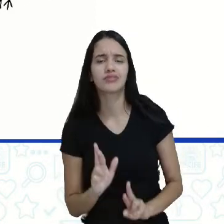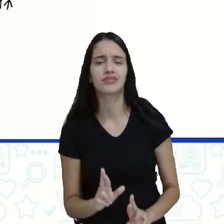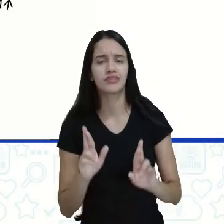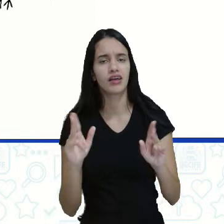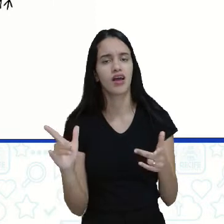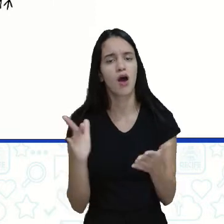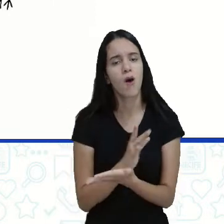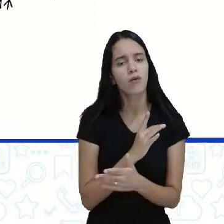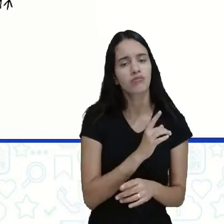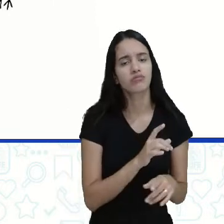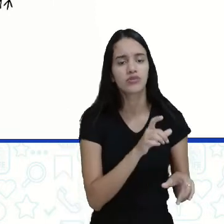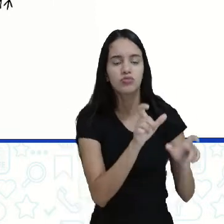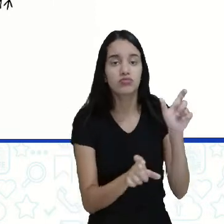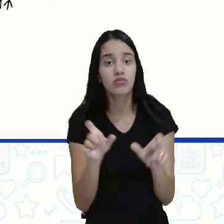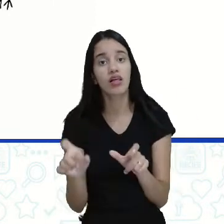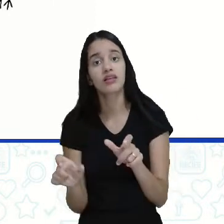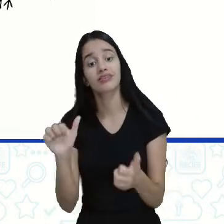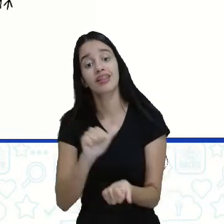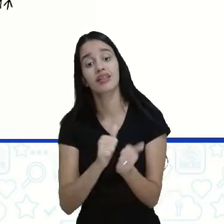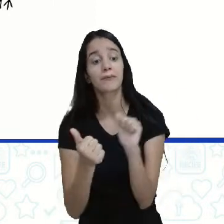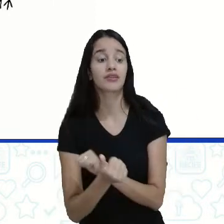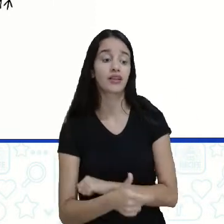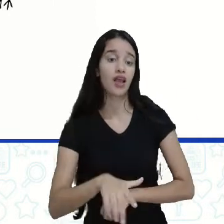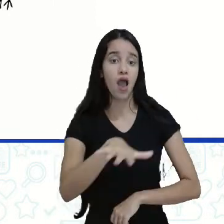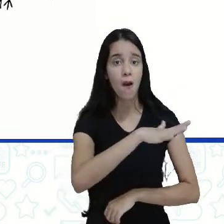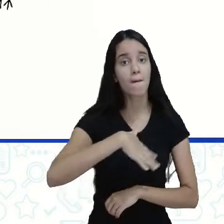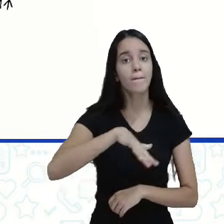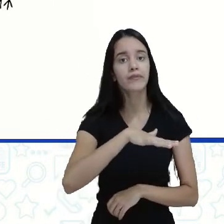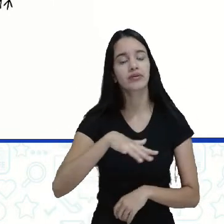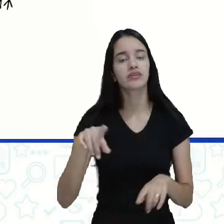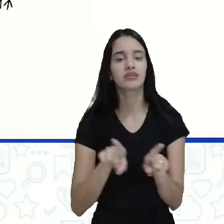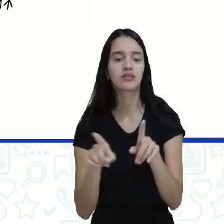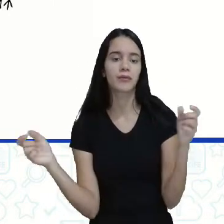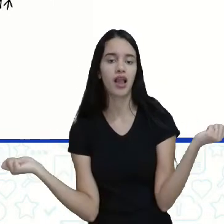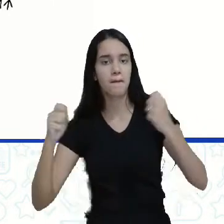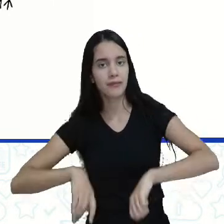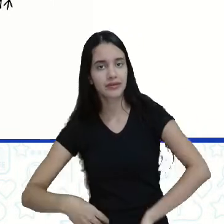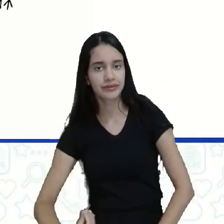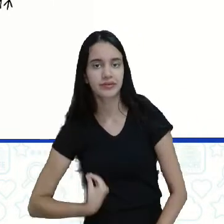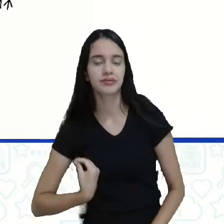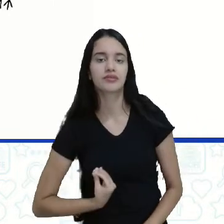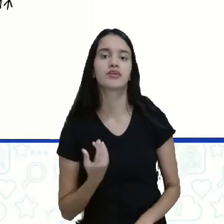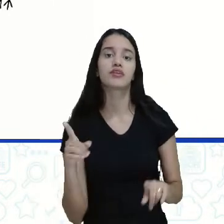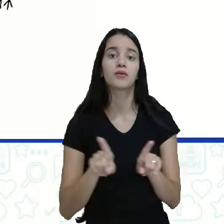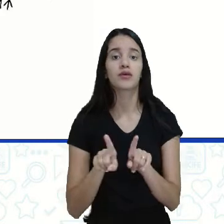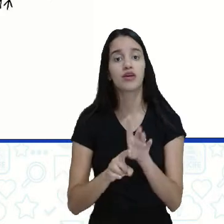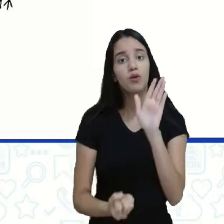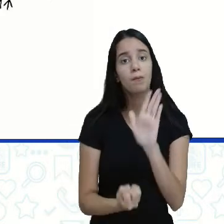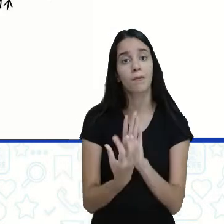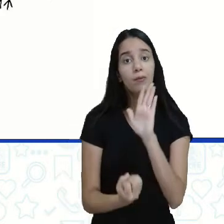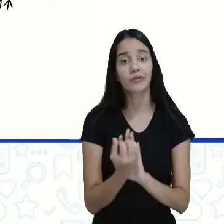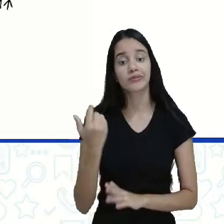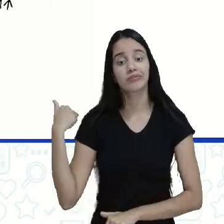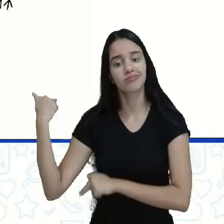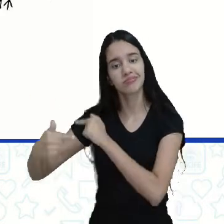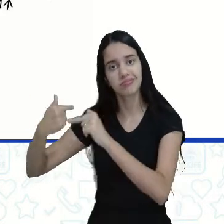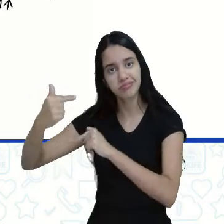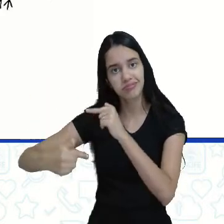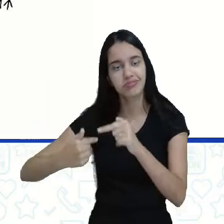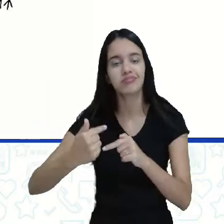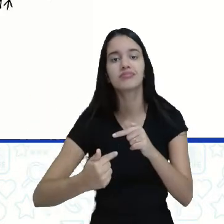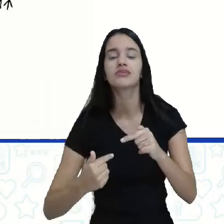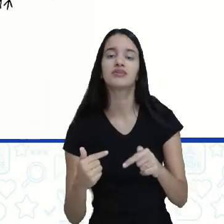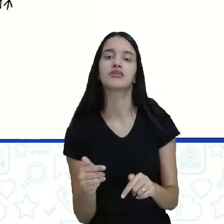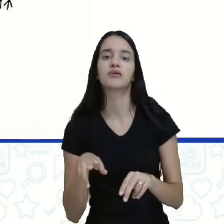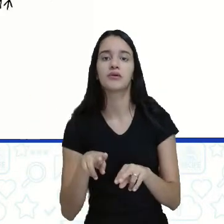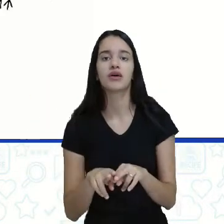alguns indivíduos se adaptem melhor ao ambiente do que outros, sejam mais capazes de sobreviver e mais capazes de produzir descendentes. E